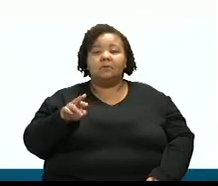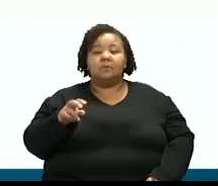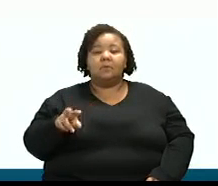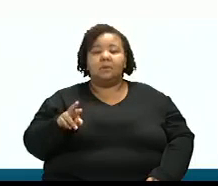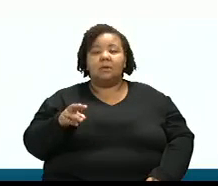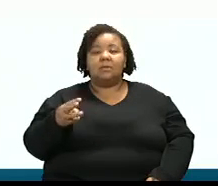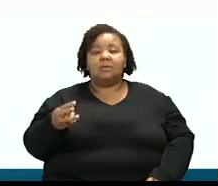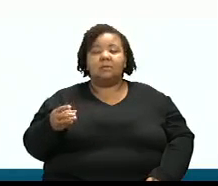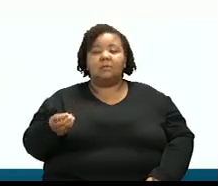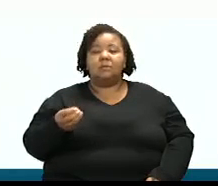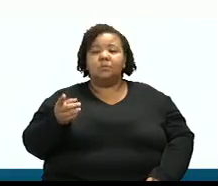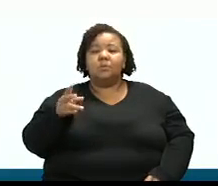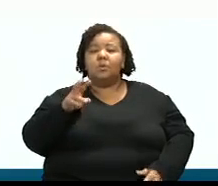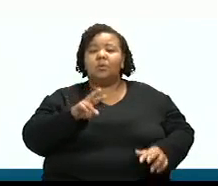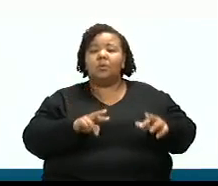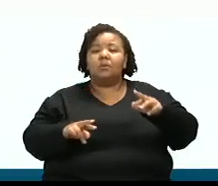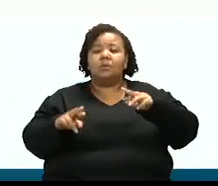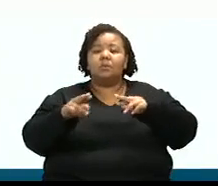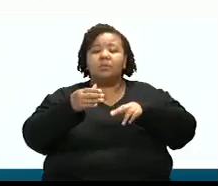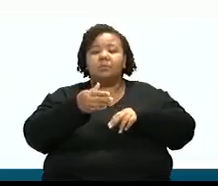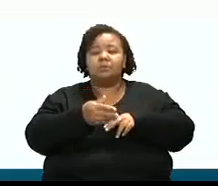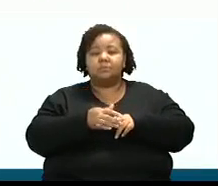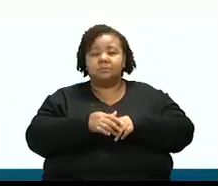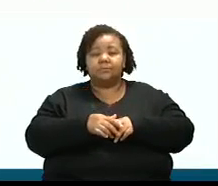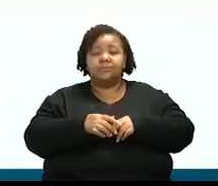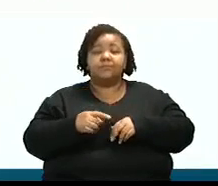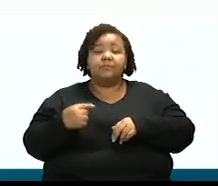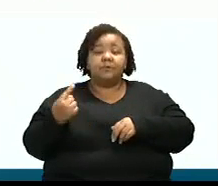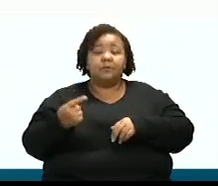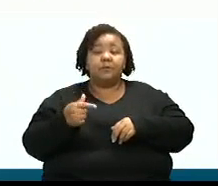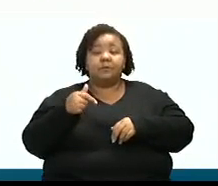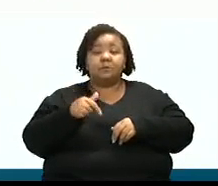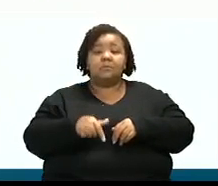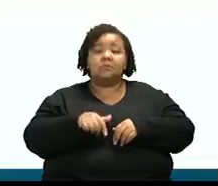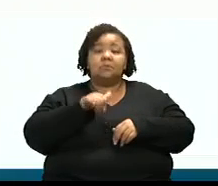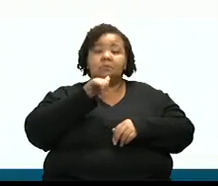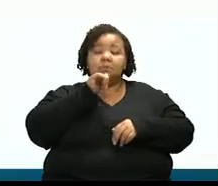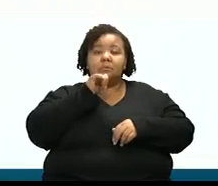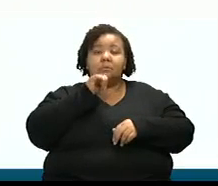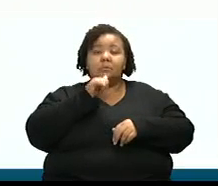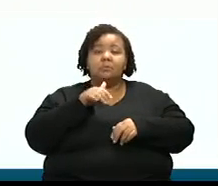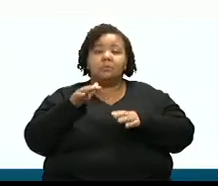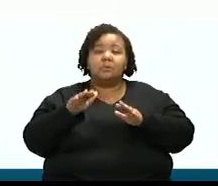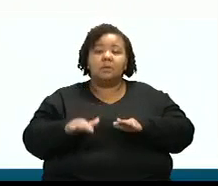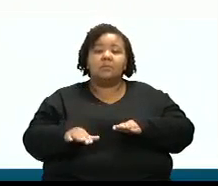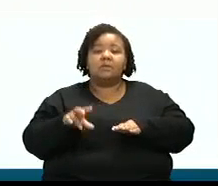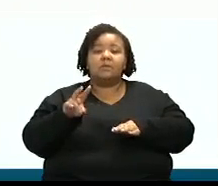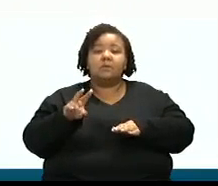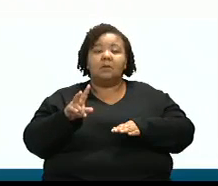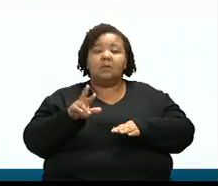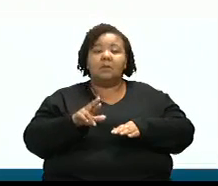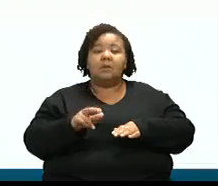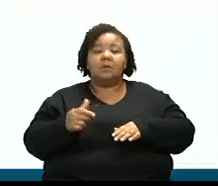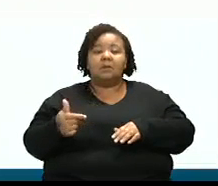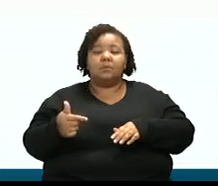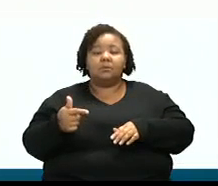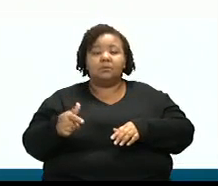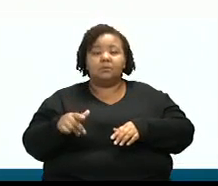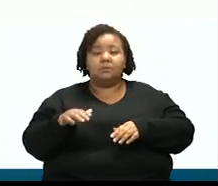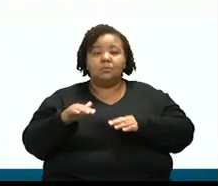analiso graficamente um campo vetorial? Aqui nós temos um exemplo de um campo vetorial em R2, um campo no